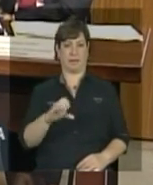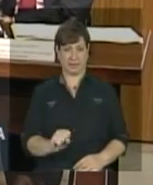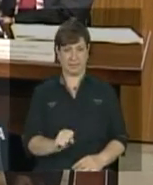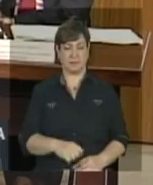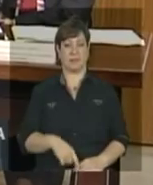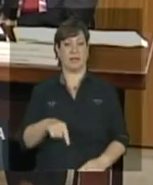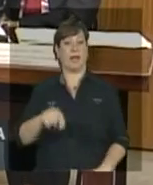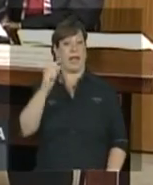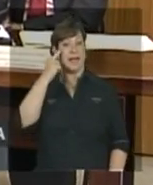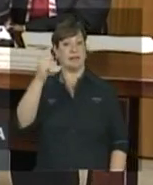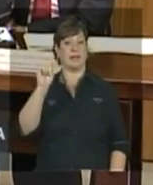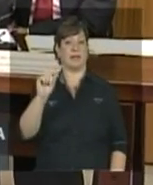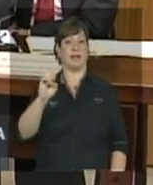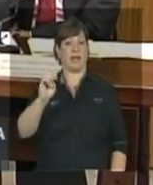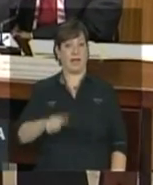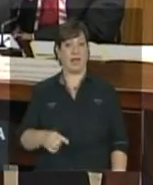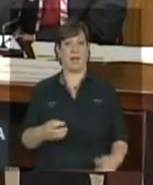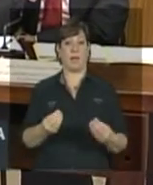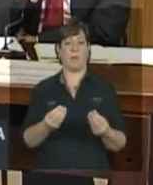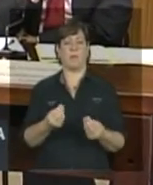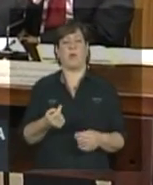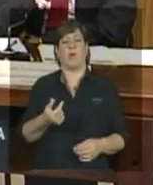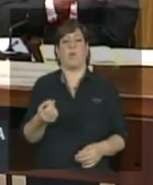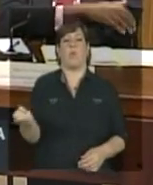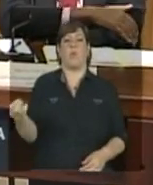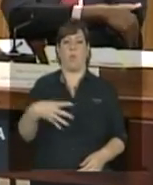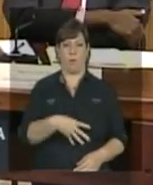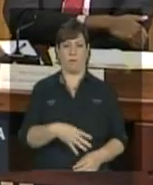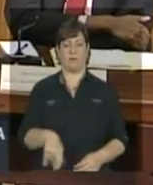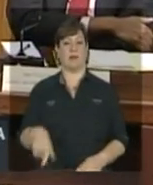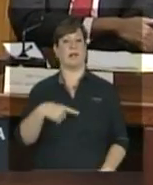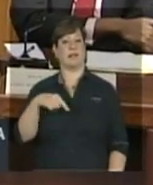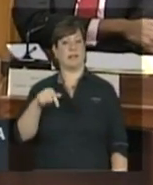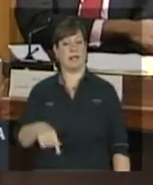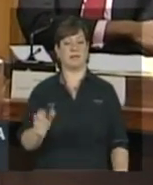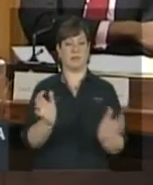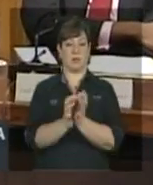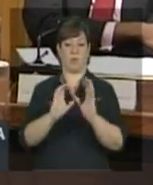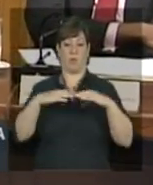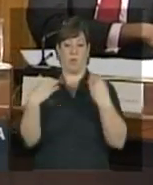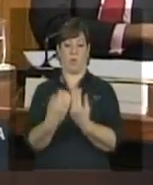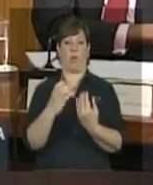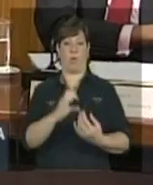a ideia é ainda muito embrionária. Desta cúpula deverá